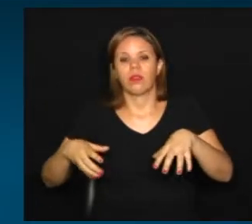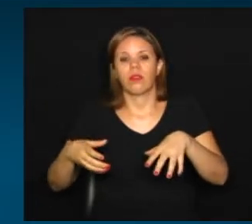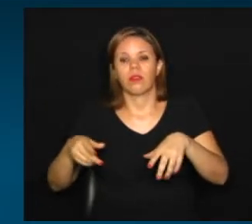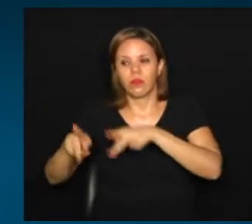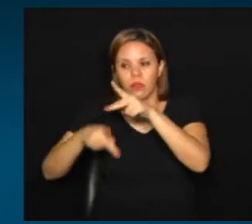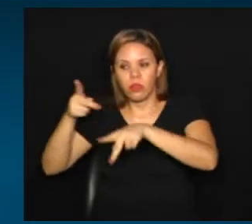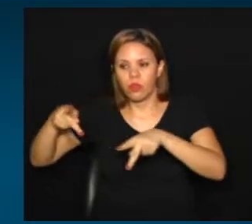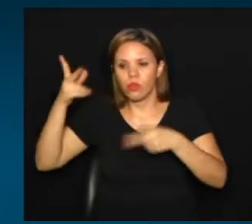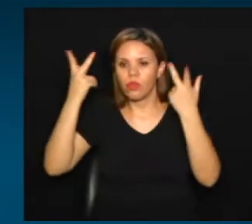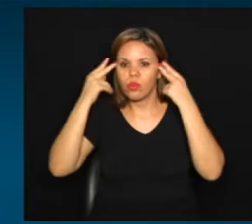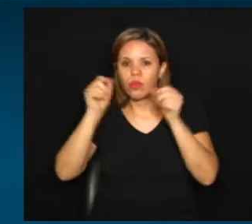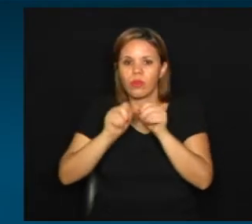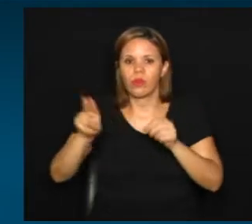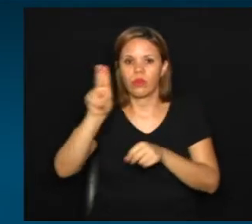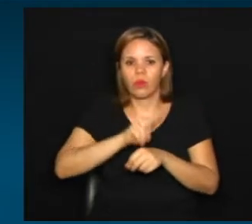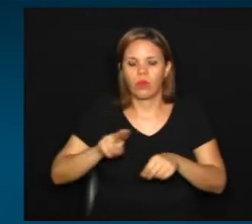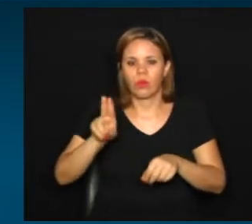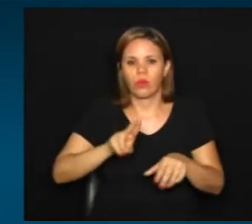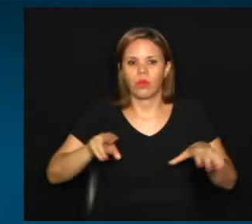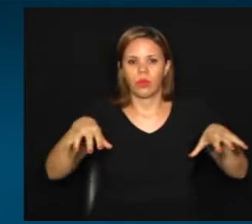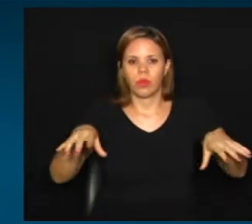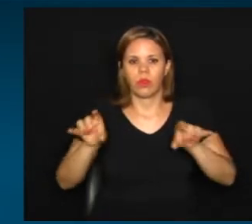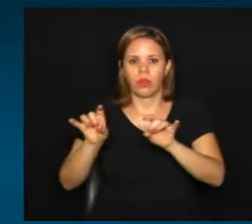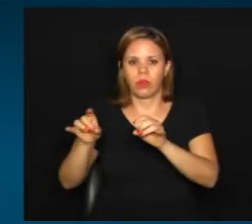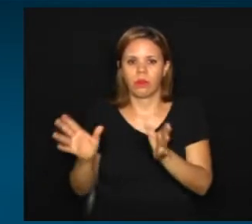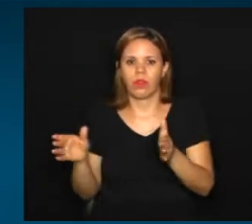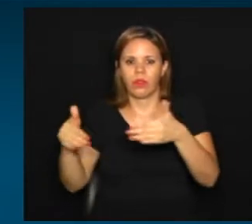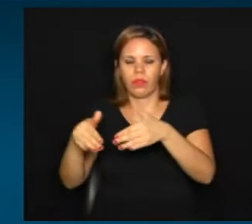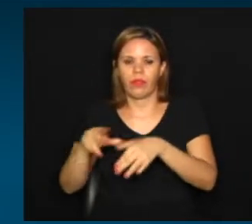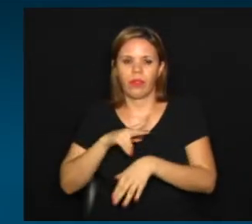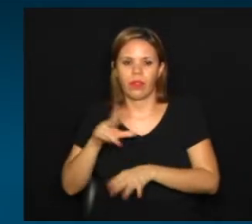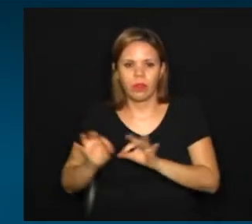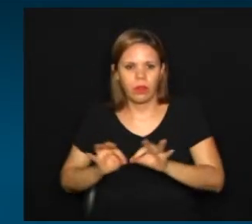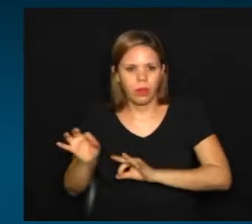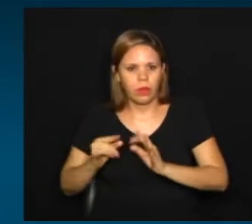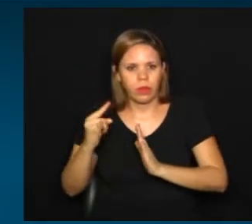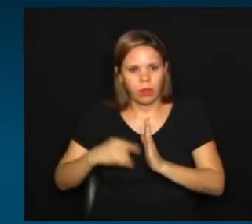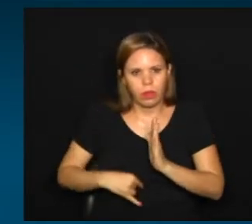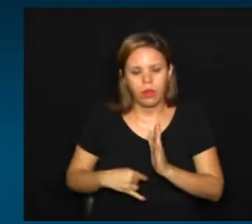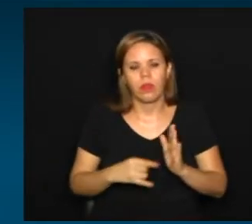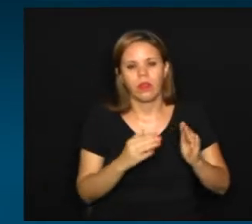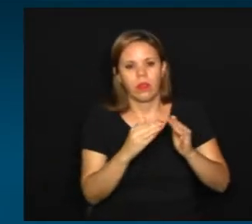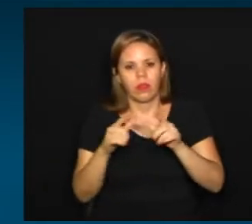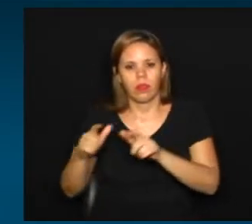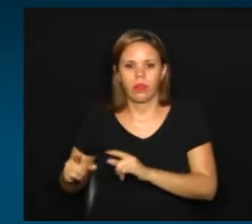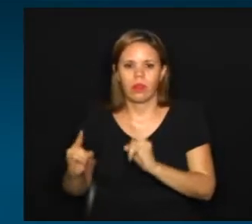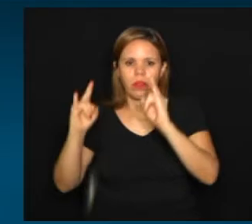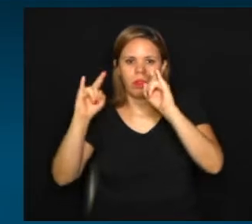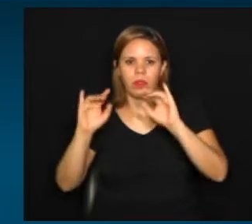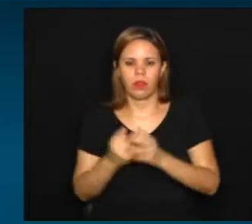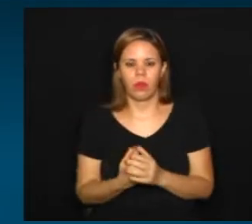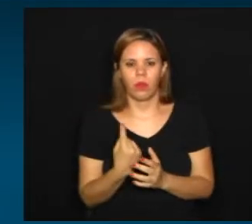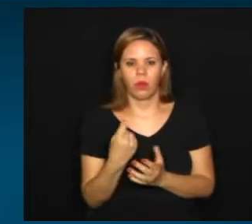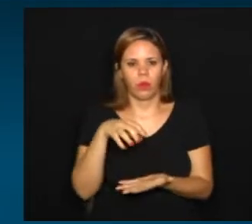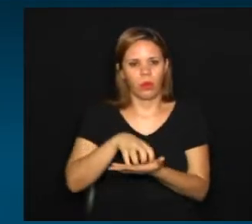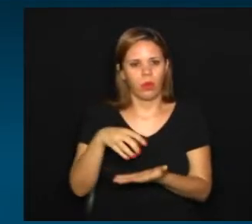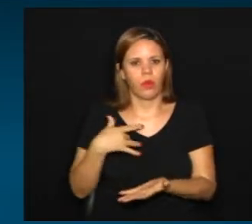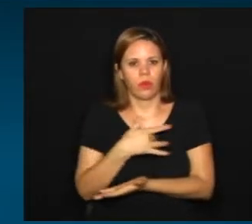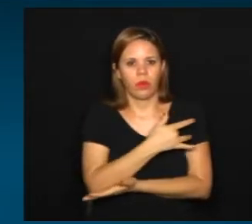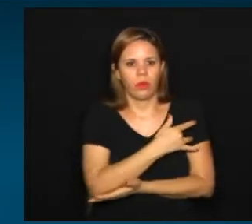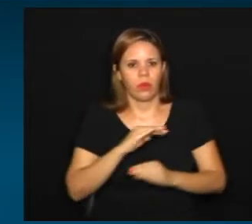povo para a afetação ao uso especial a fim de regularizar imóvel em que se encontra instalada uma unidade de saúde